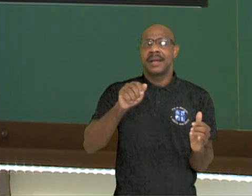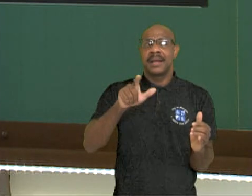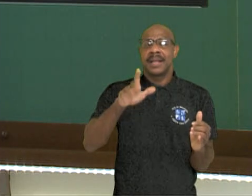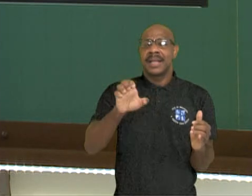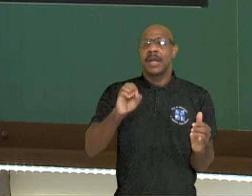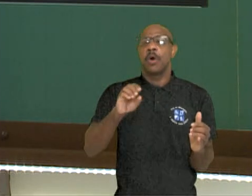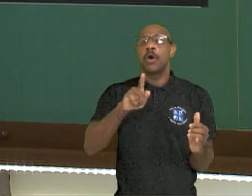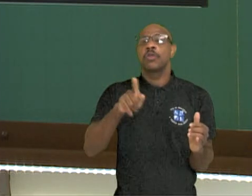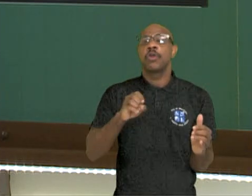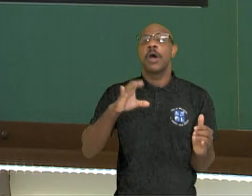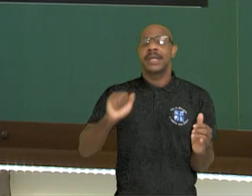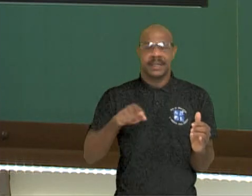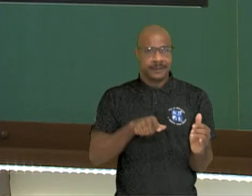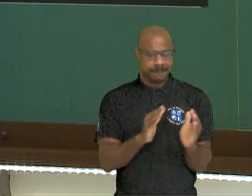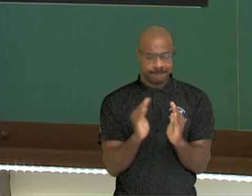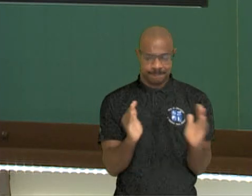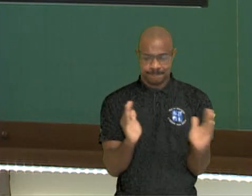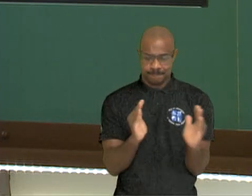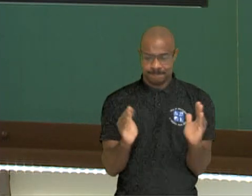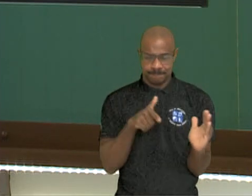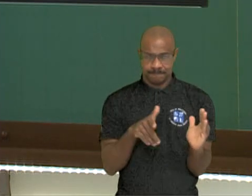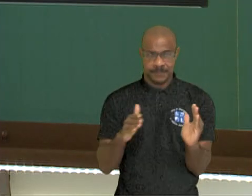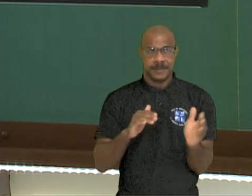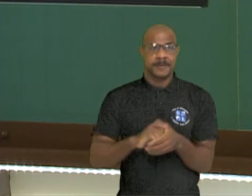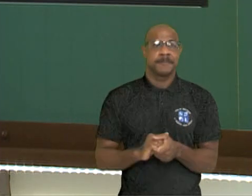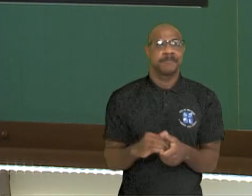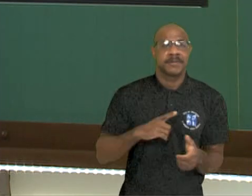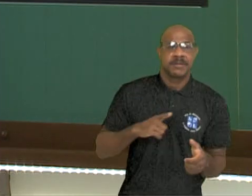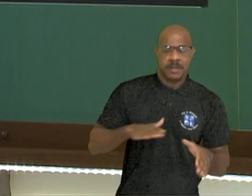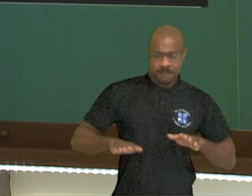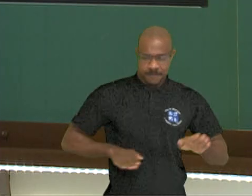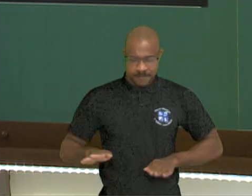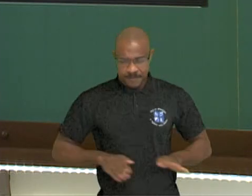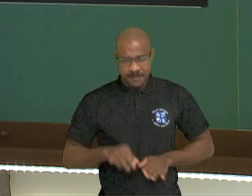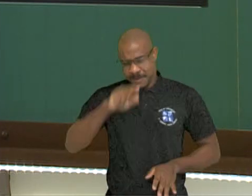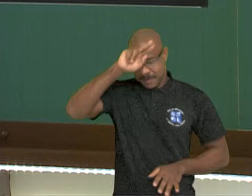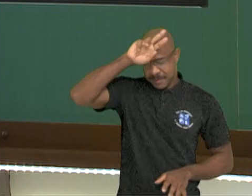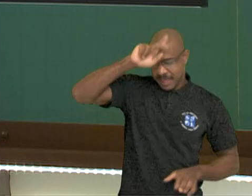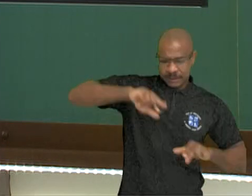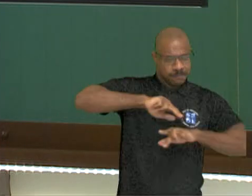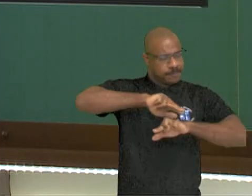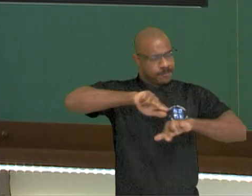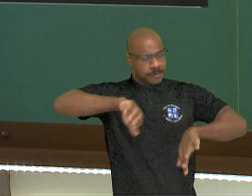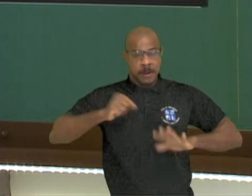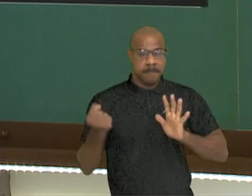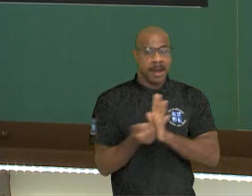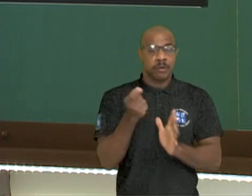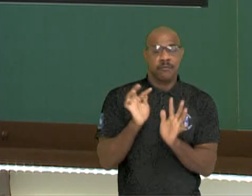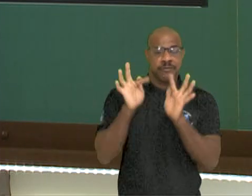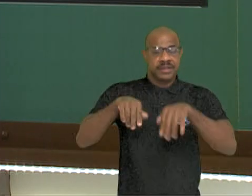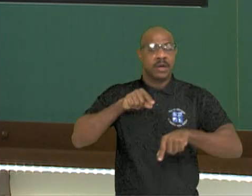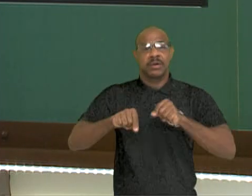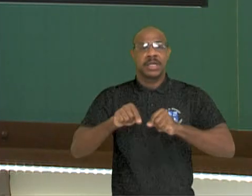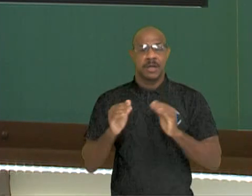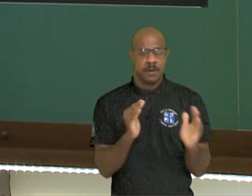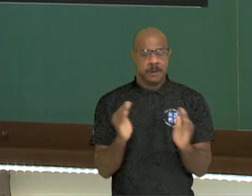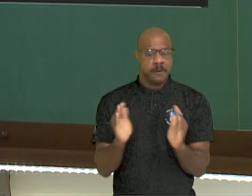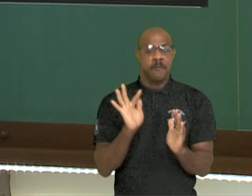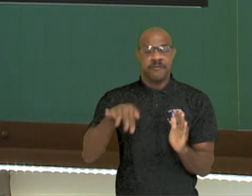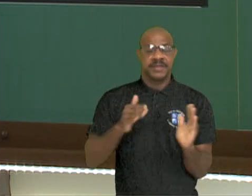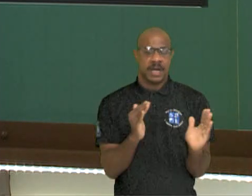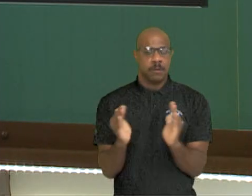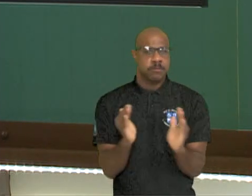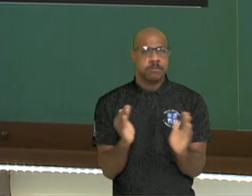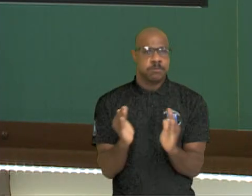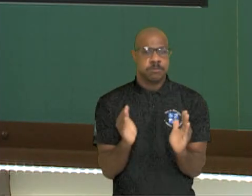dos anfíbios, insetos e répteis. Então isso marca ali o finalzinho da era paleozoica também